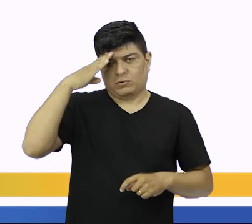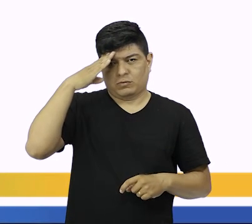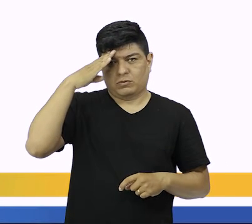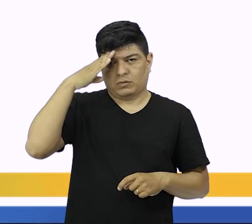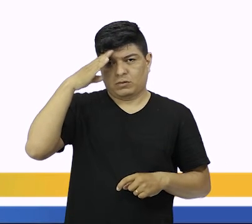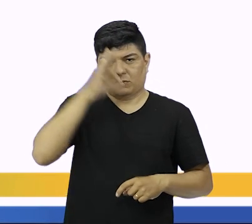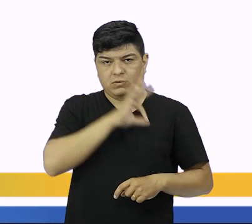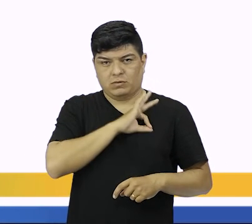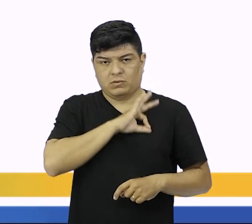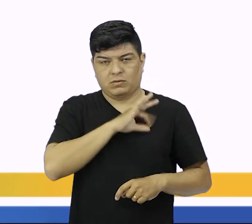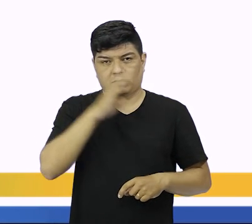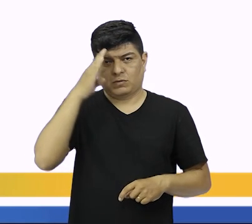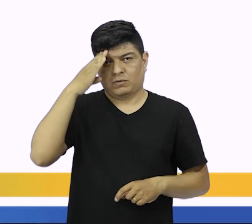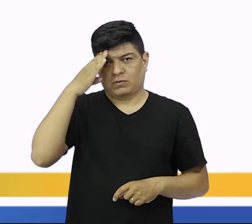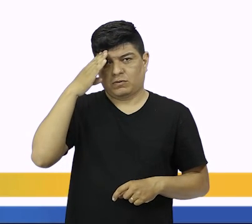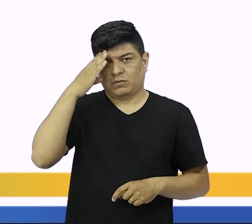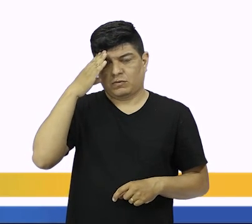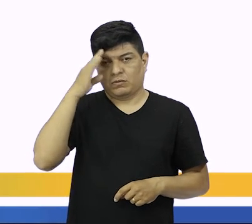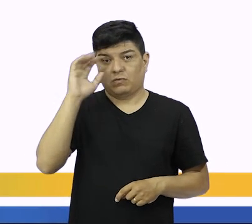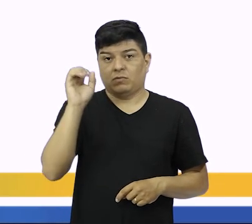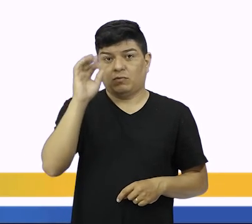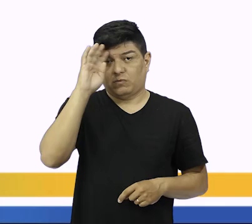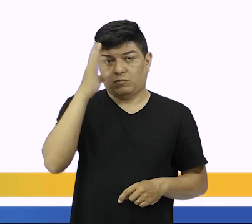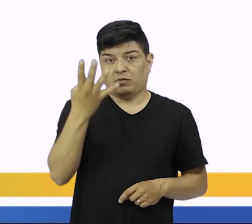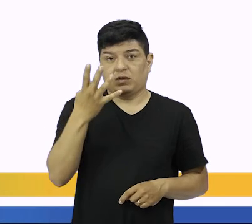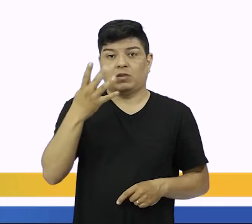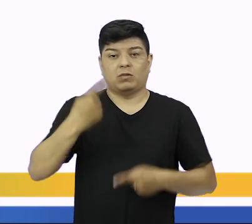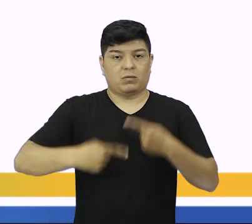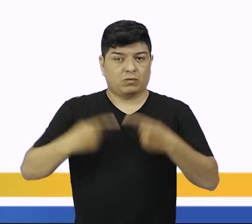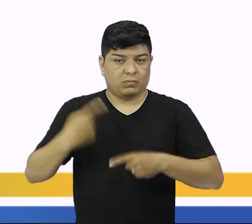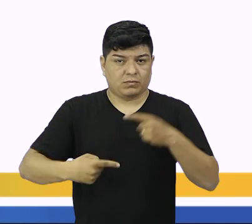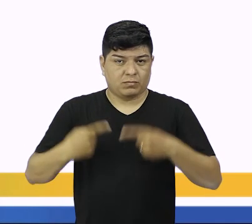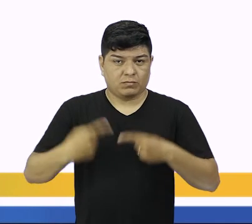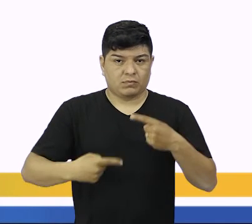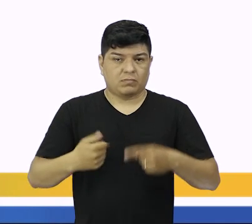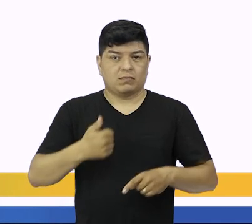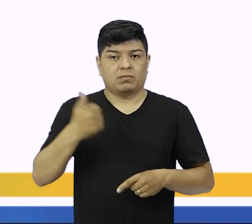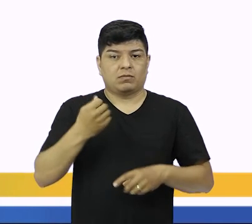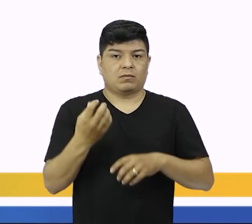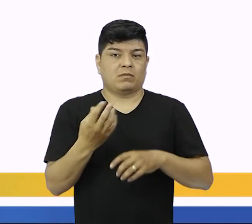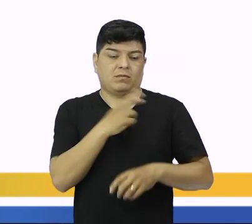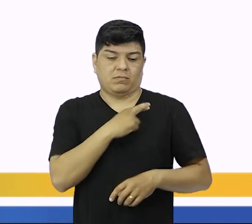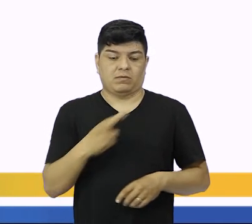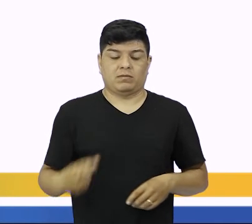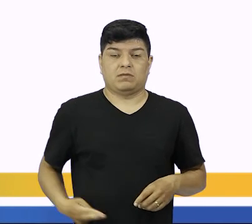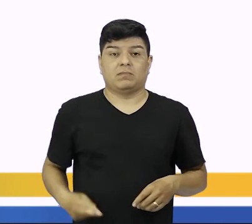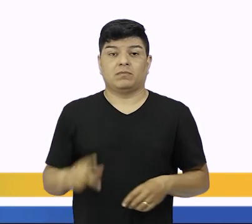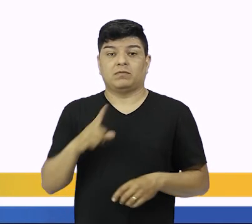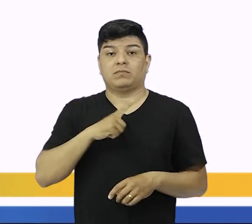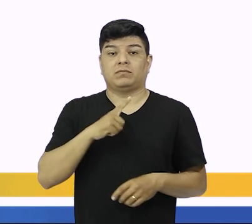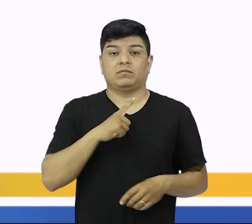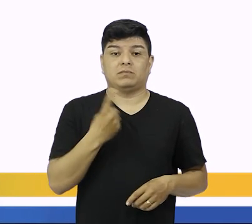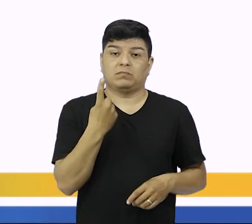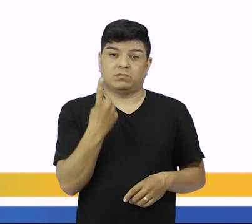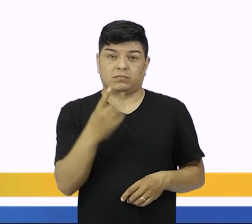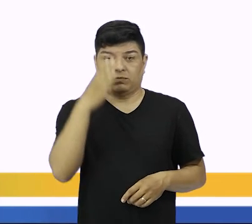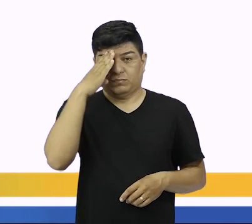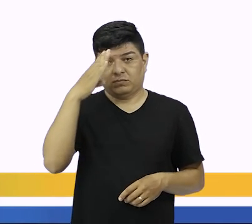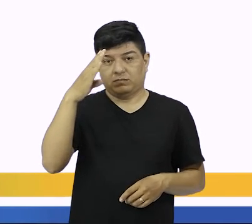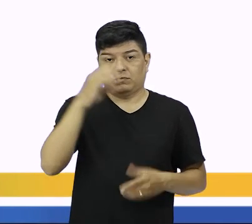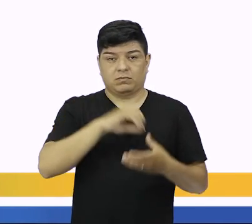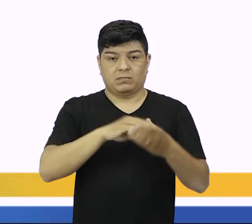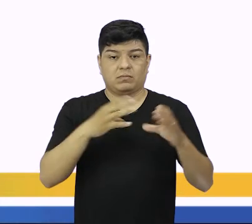coronelismo, fenômeno típico político, né, da Primeira República, tinha como uma de suas